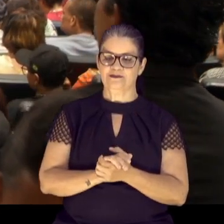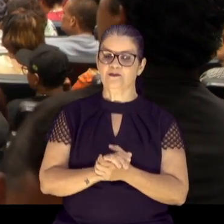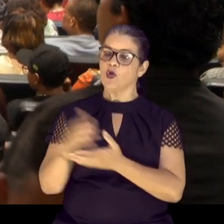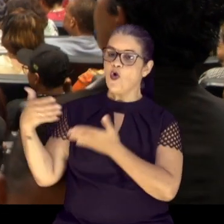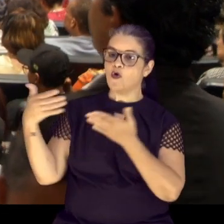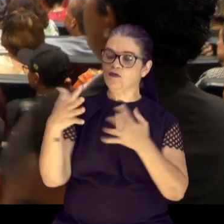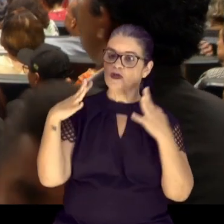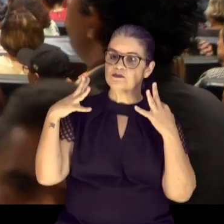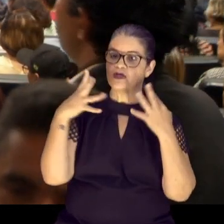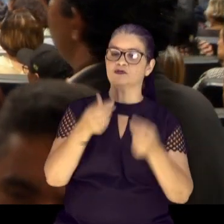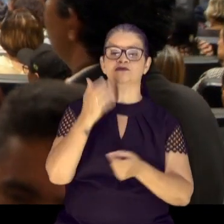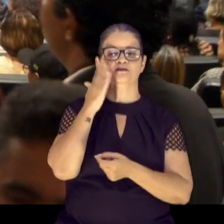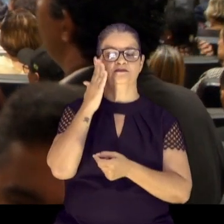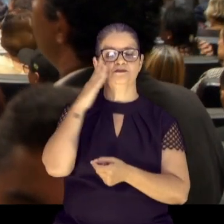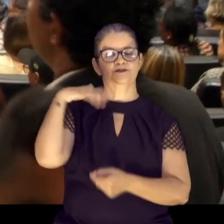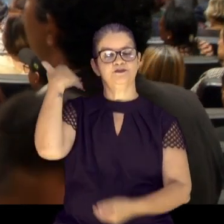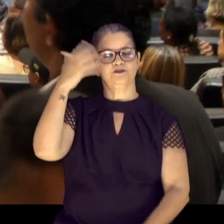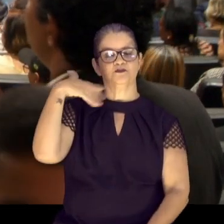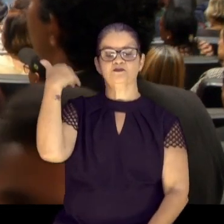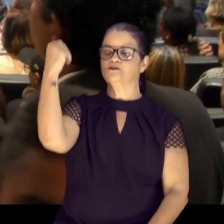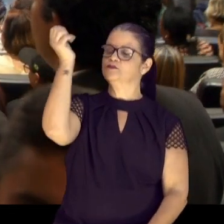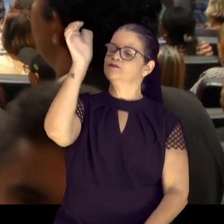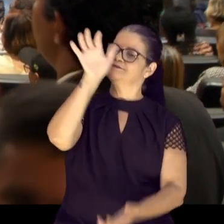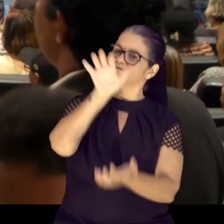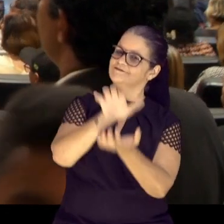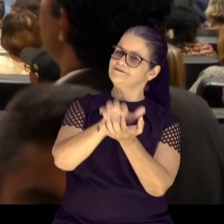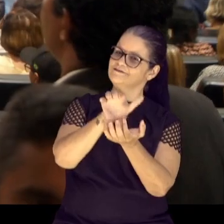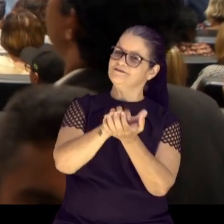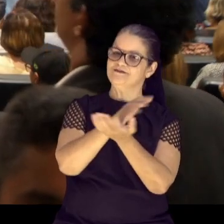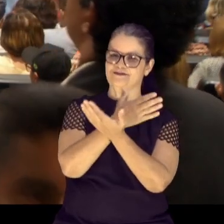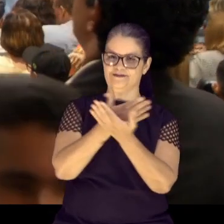Convidamos a todos para ouvirmos a execução do hino de Pernambuco.